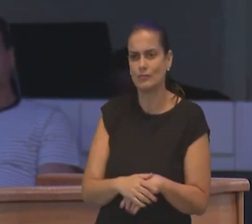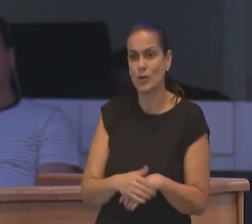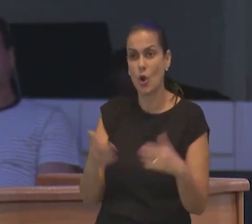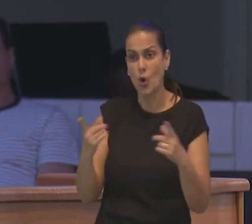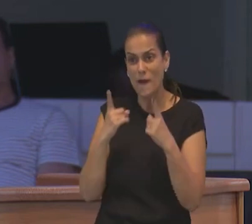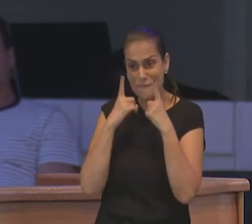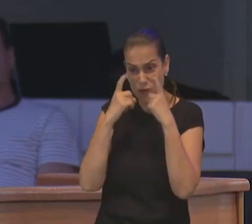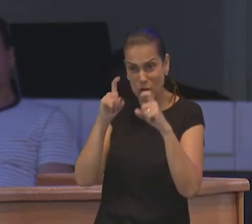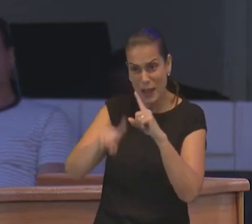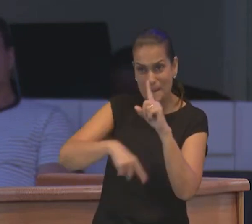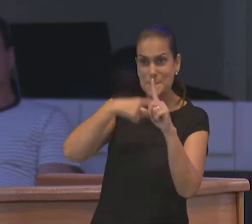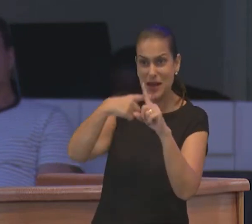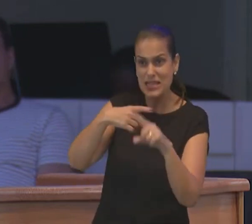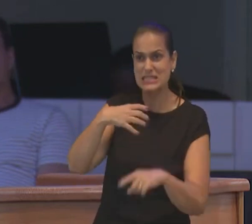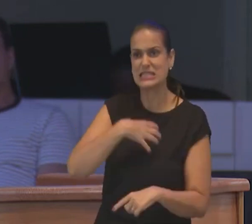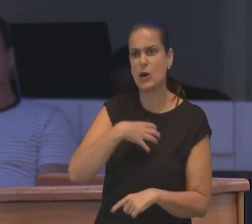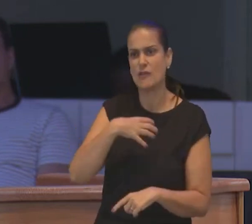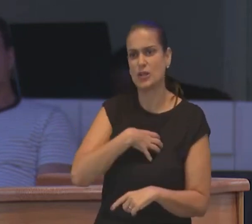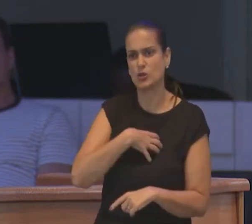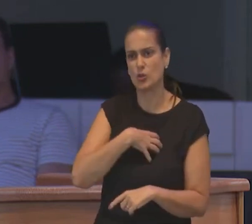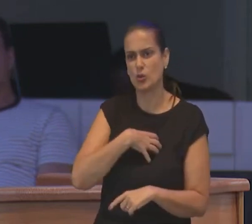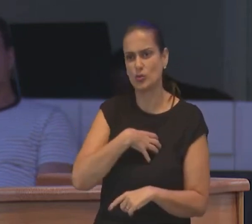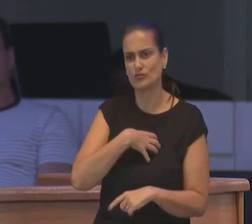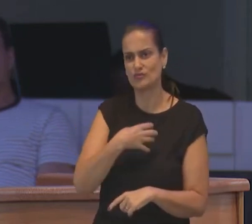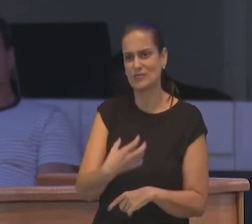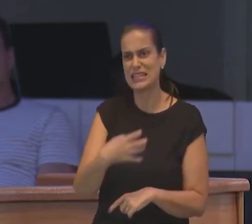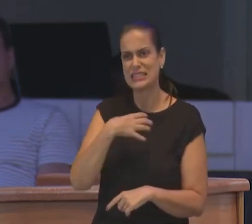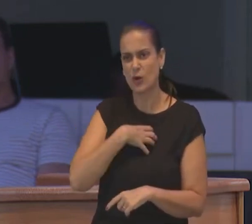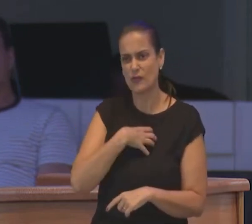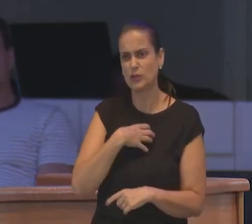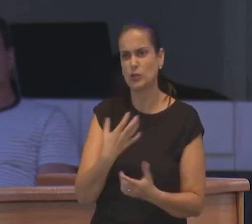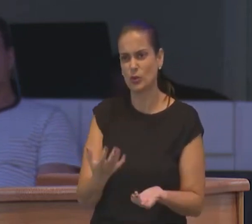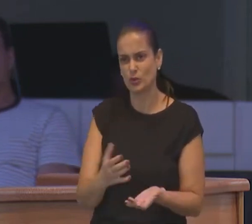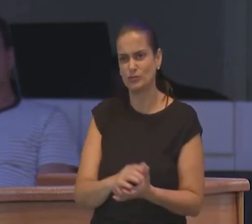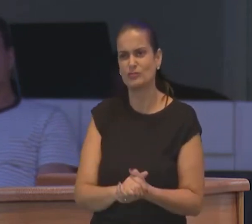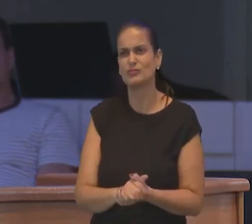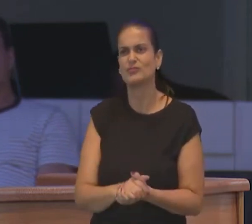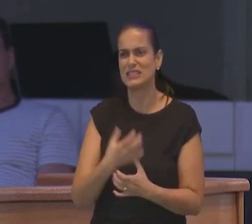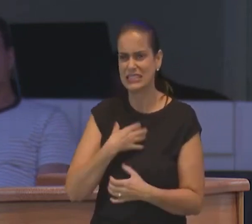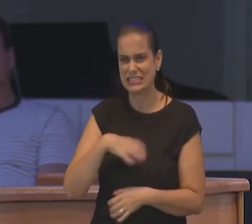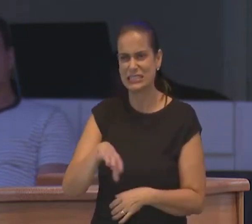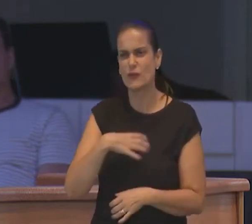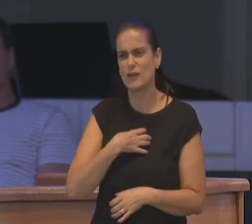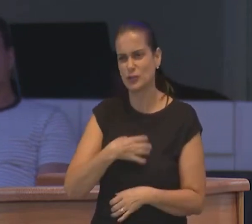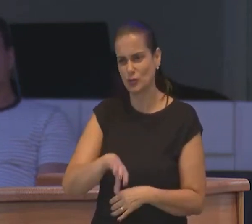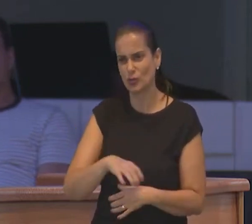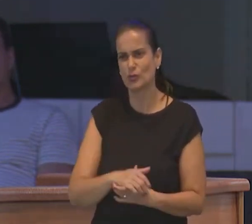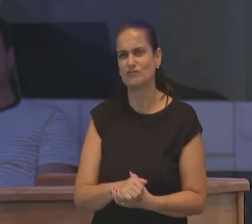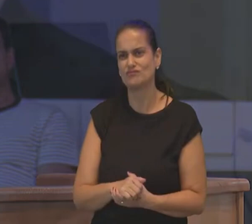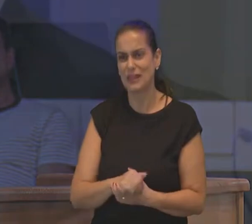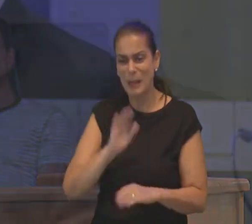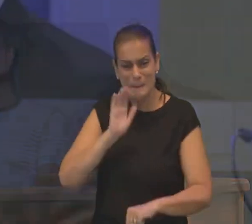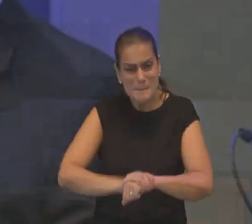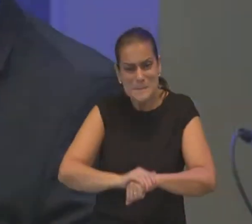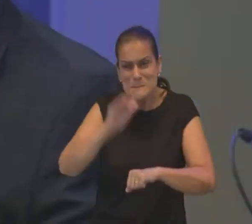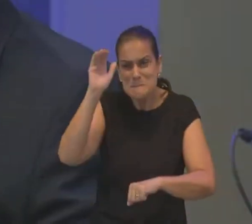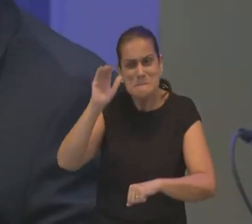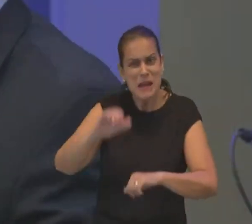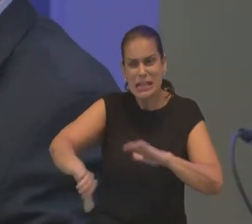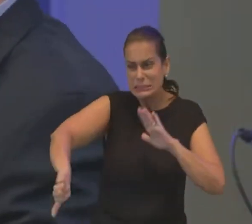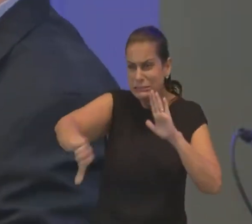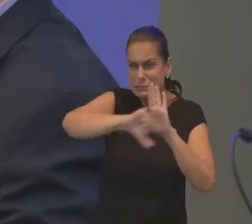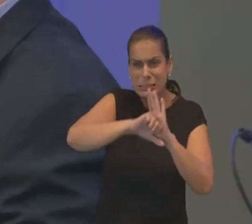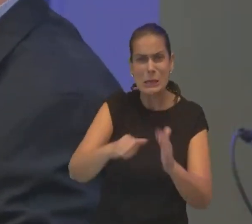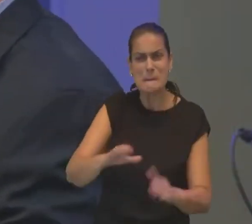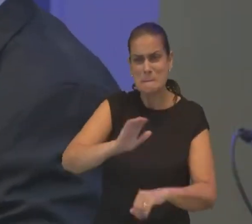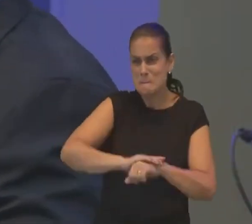hoje se chama Salvador. Eles tiram por proporção de habitantes. Em Rio